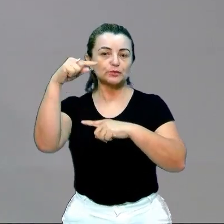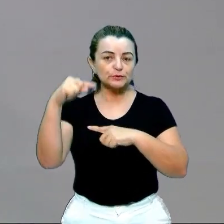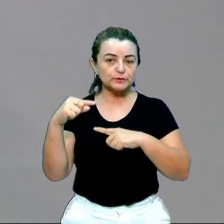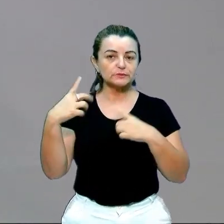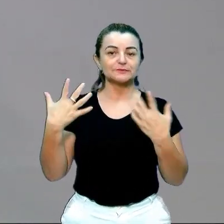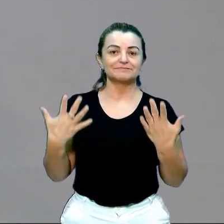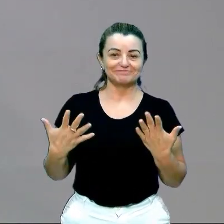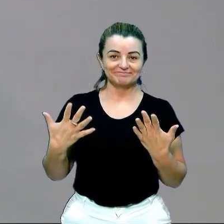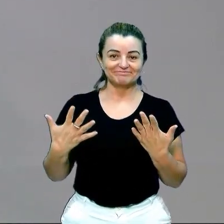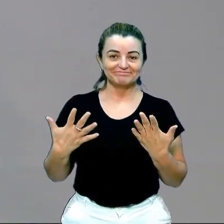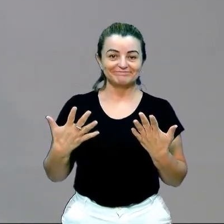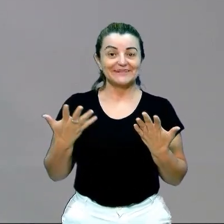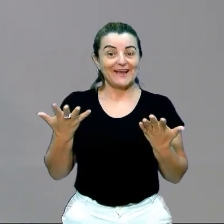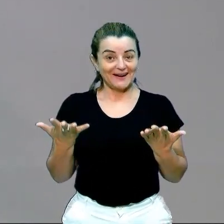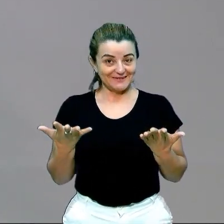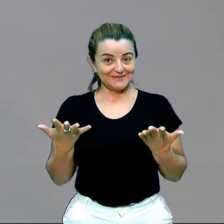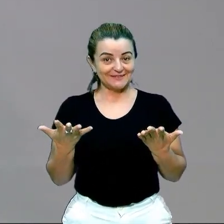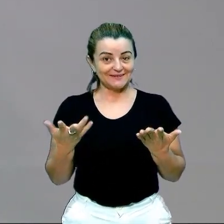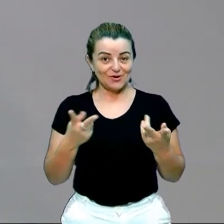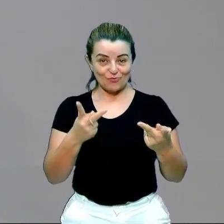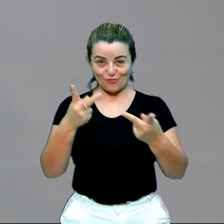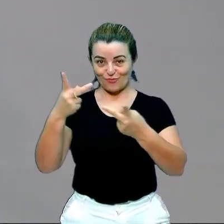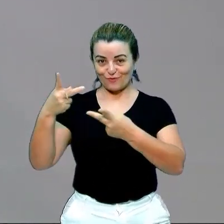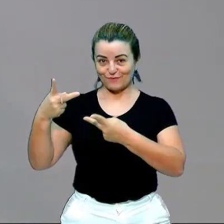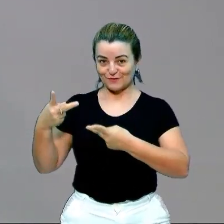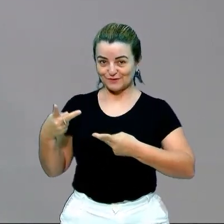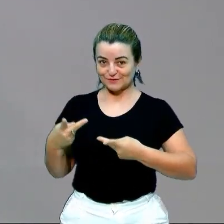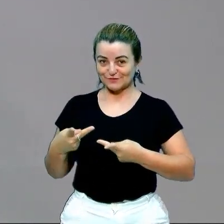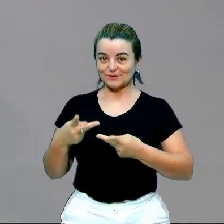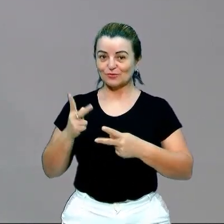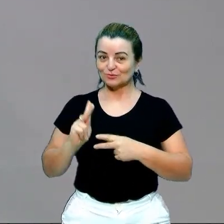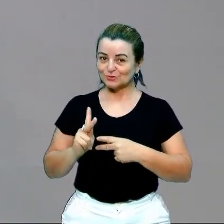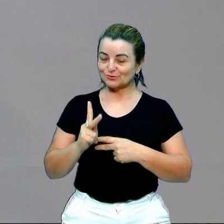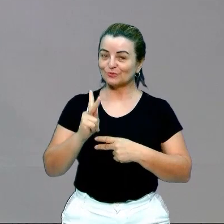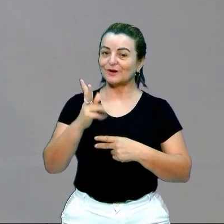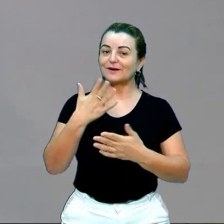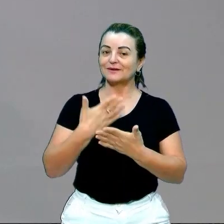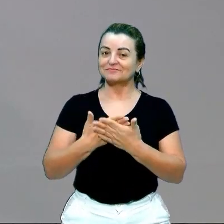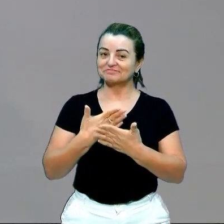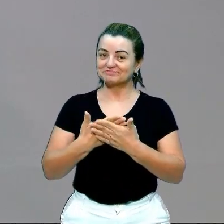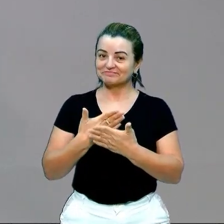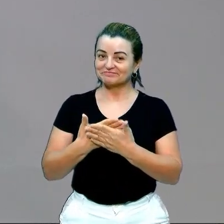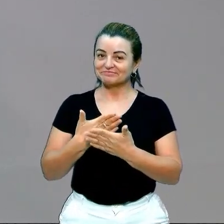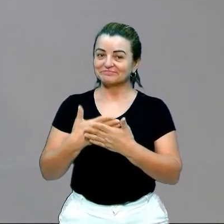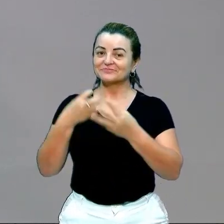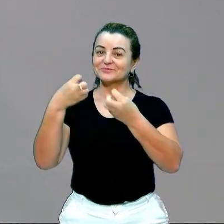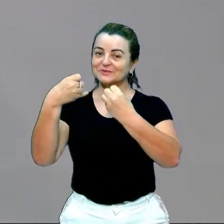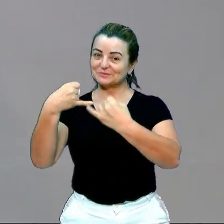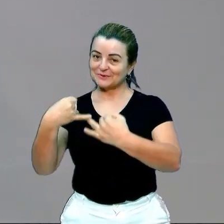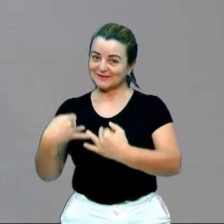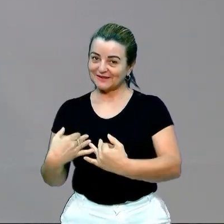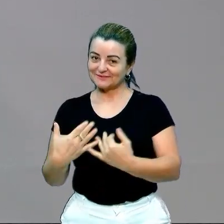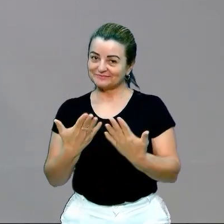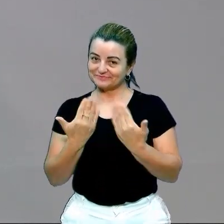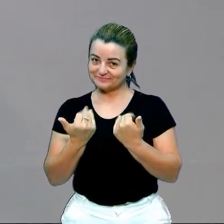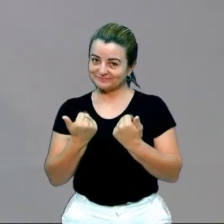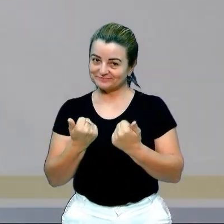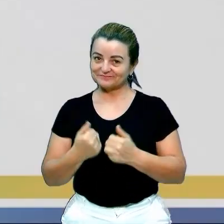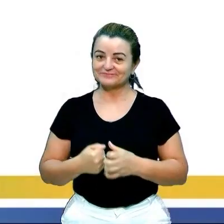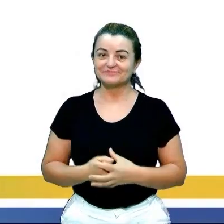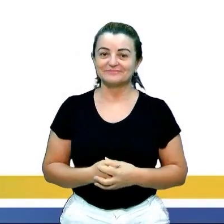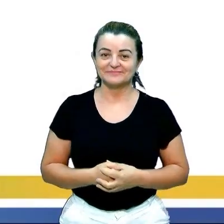tá? Então, para isso, eu te convido aqui a permanecer na aula que eu vou explicar direitinho. Vamos lá, então?